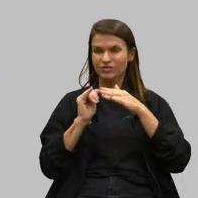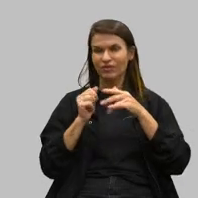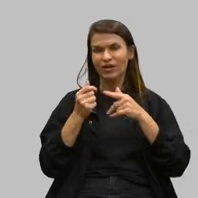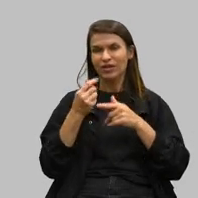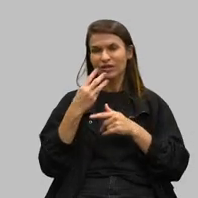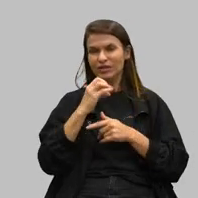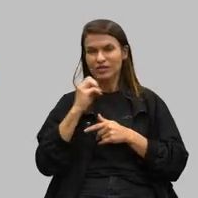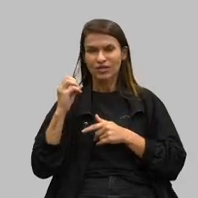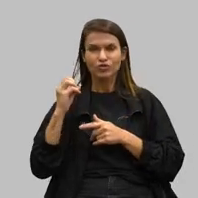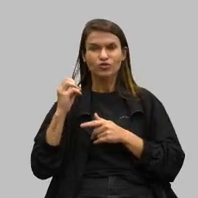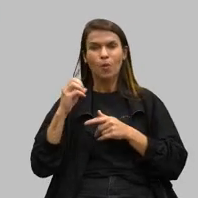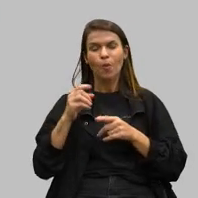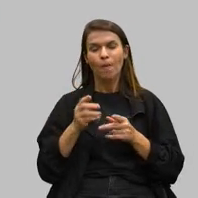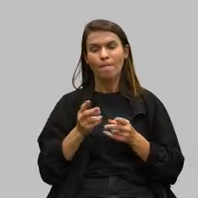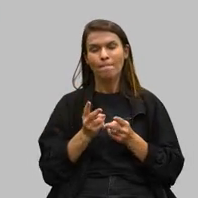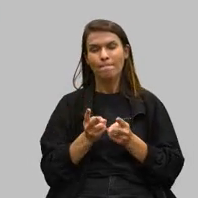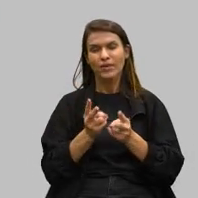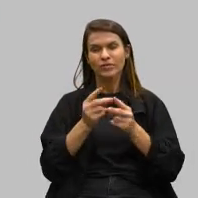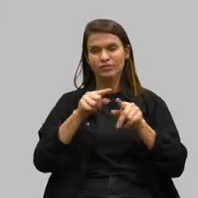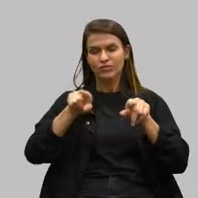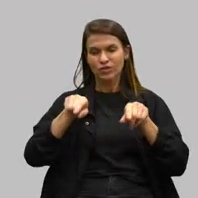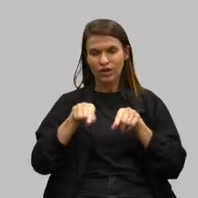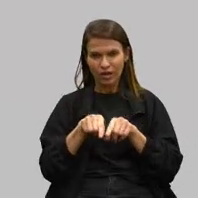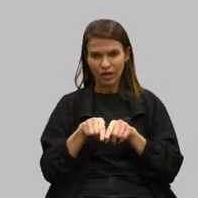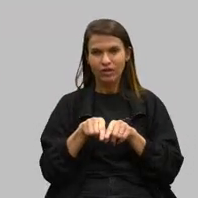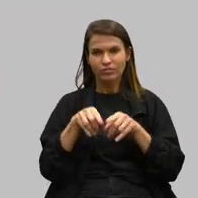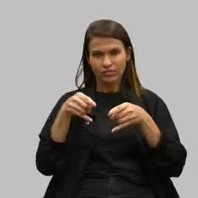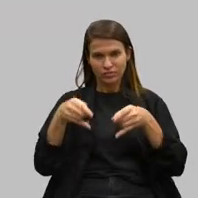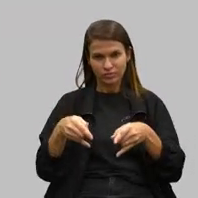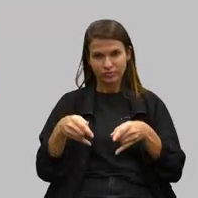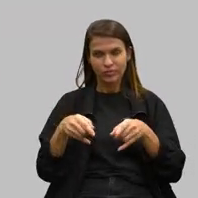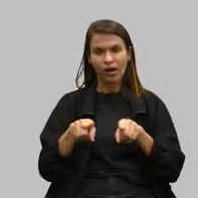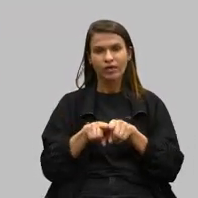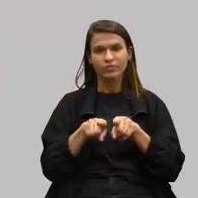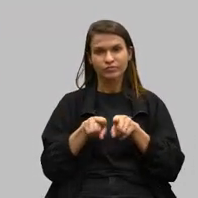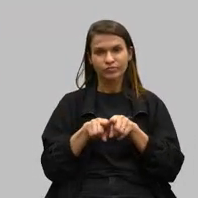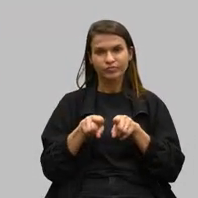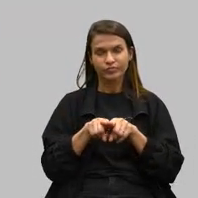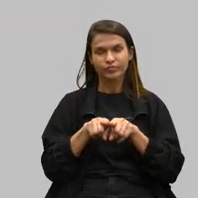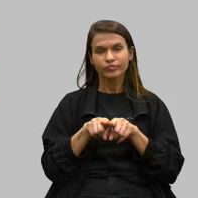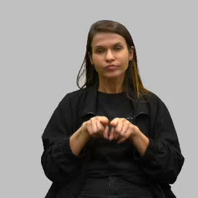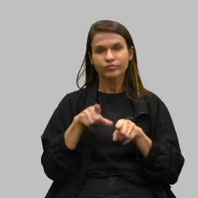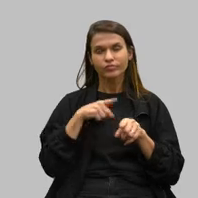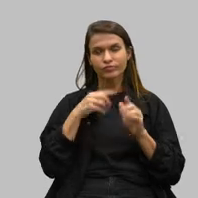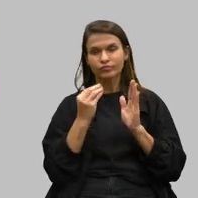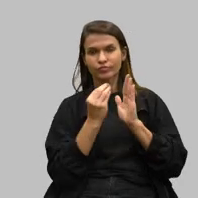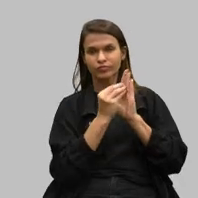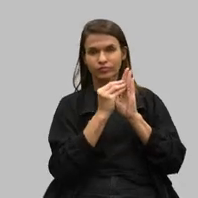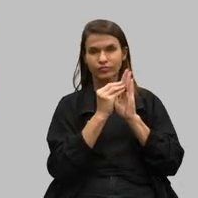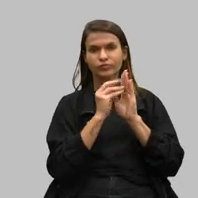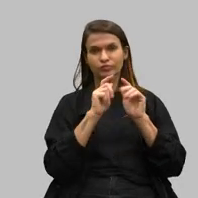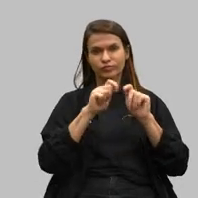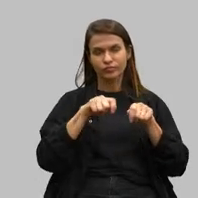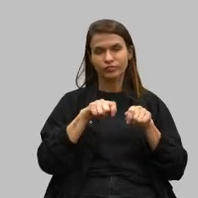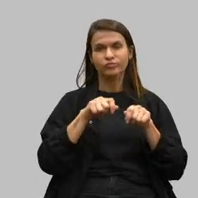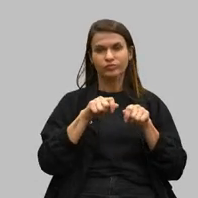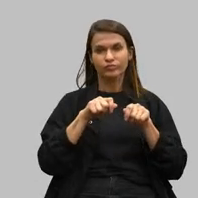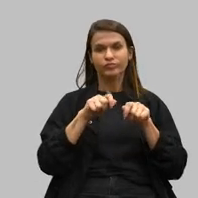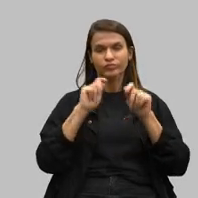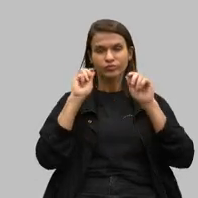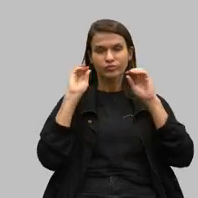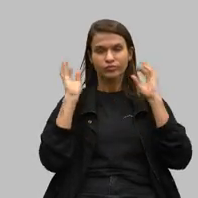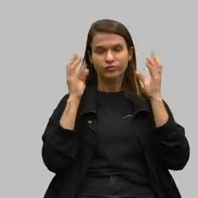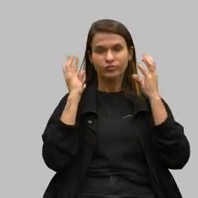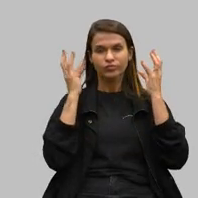dias no mesmo leito. E também, nessa PEC, nós colocamos a possibilidade do SAMU por macro-regiões se